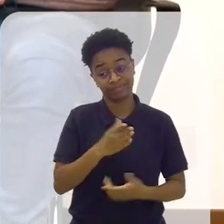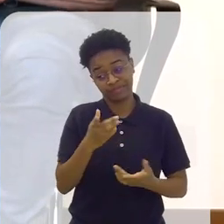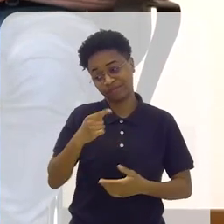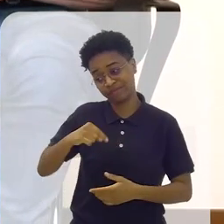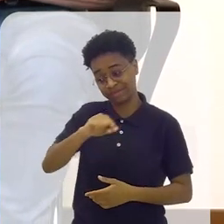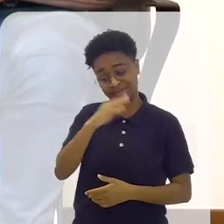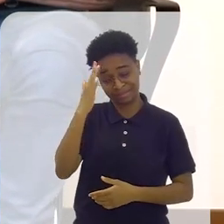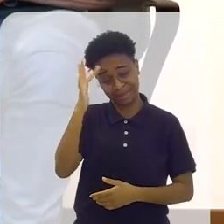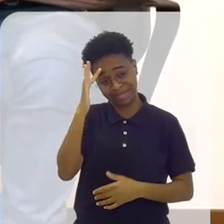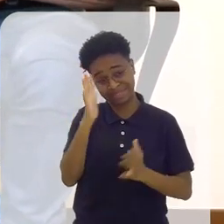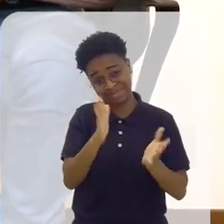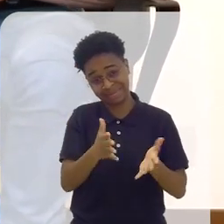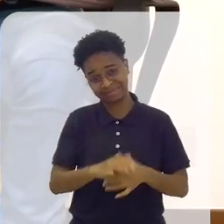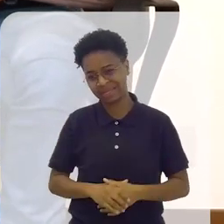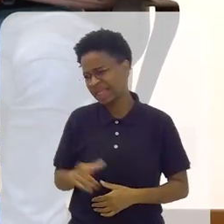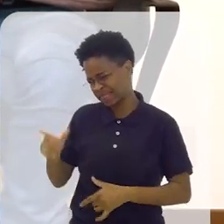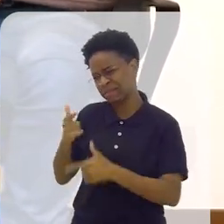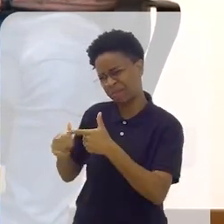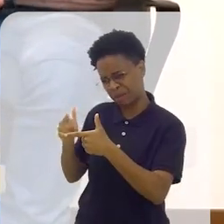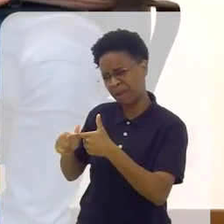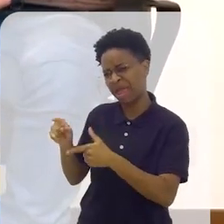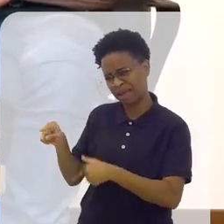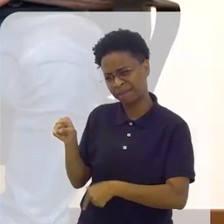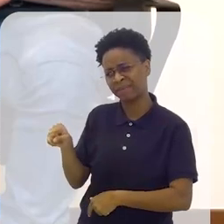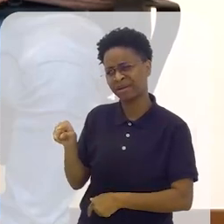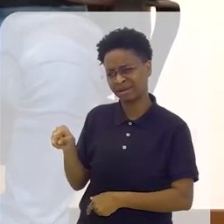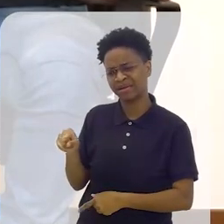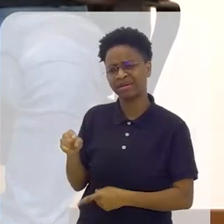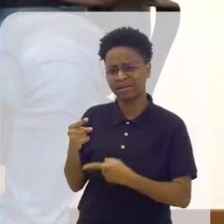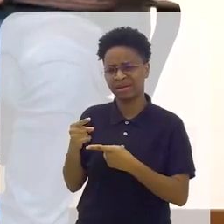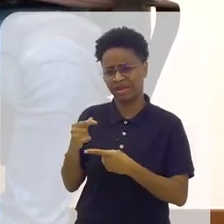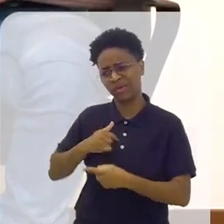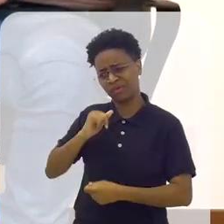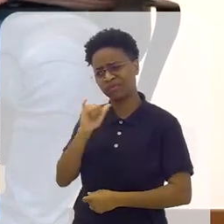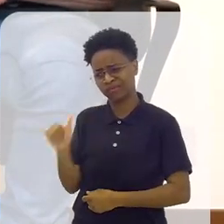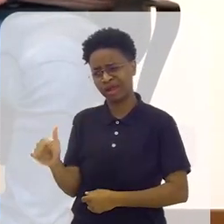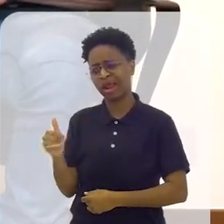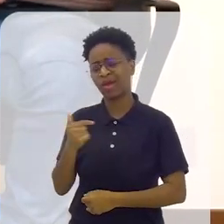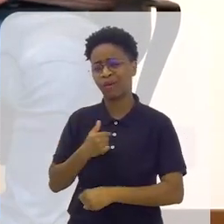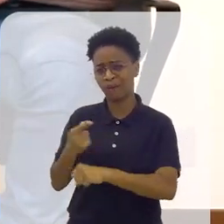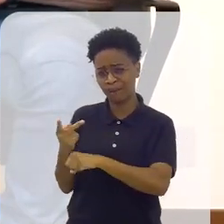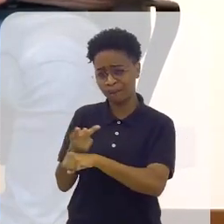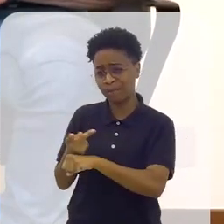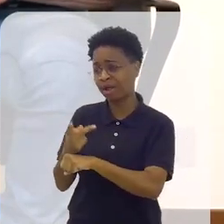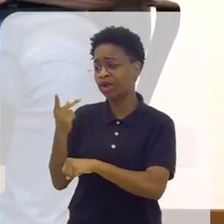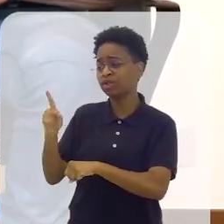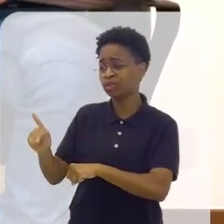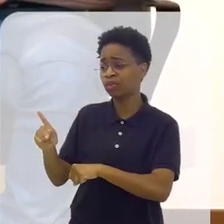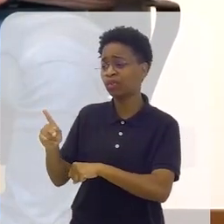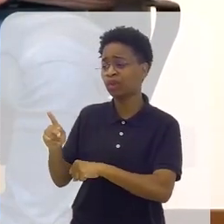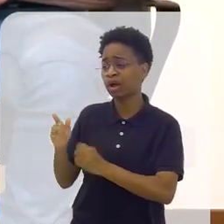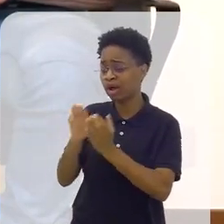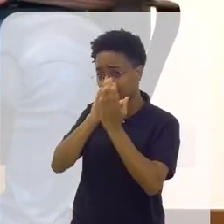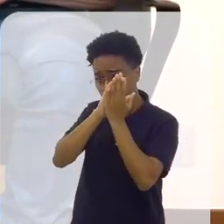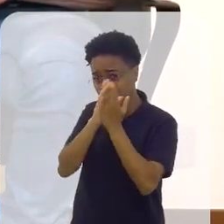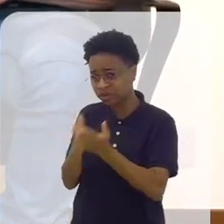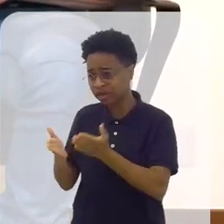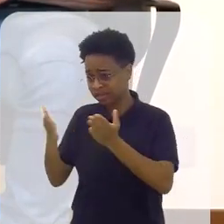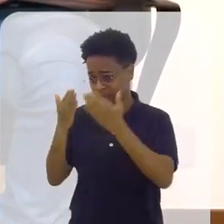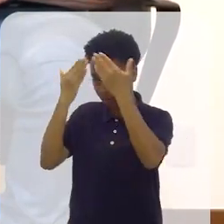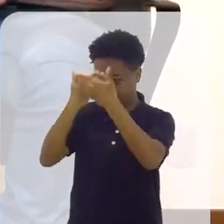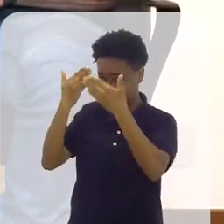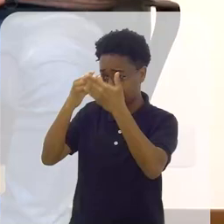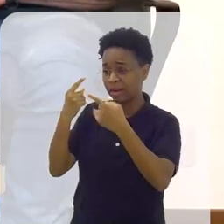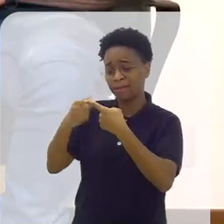já deveria imaginar. Sim. Menino, você tem problema. Eu vou falar pra você. Eu vou procurar a sua mãe de santo lá na